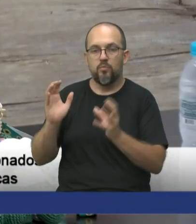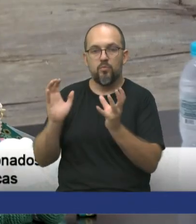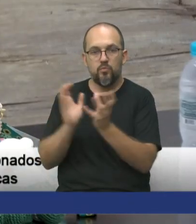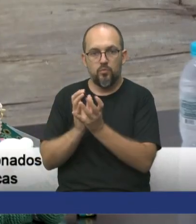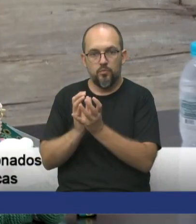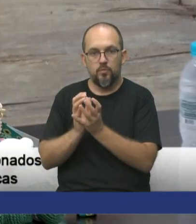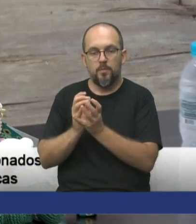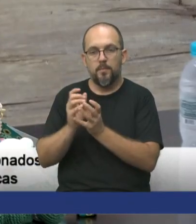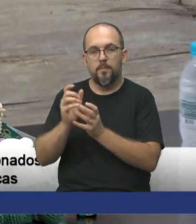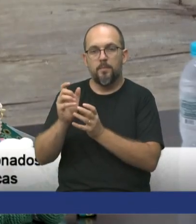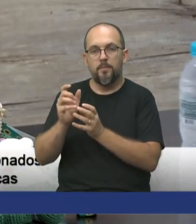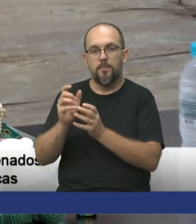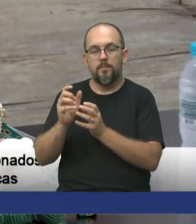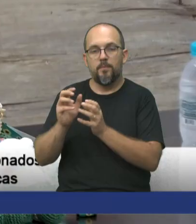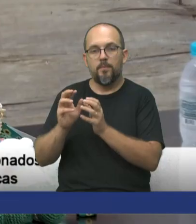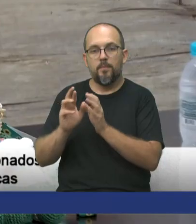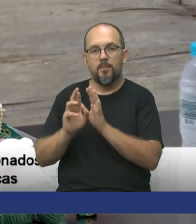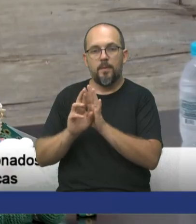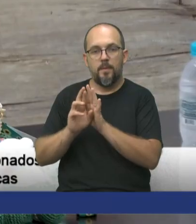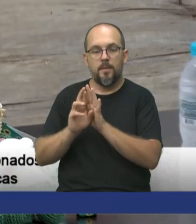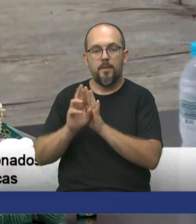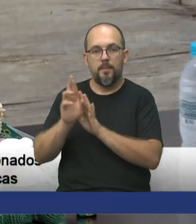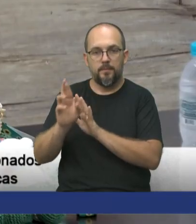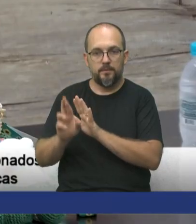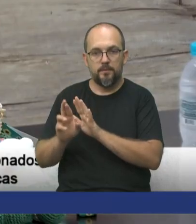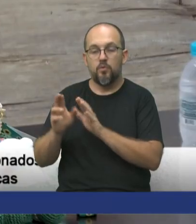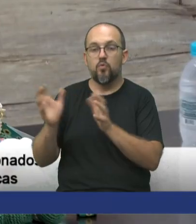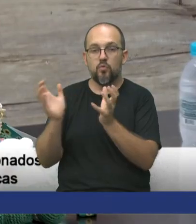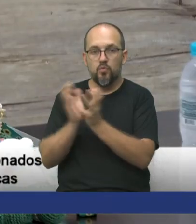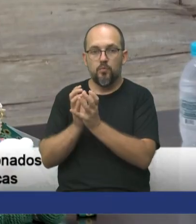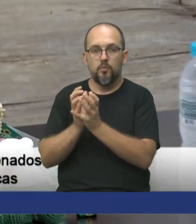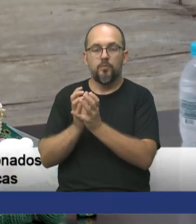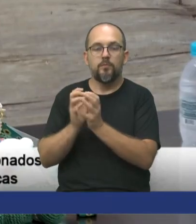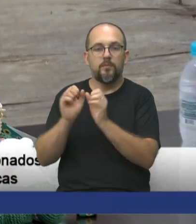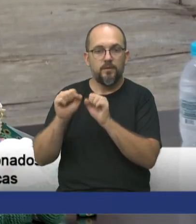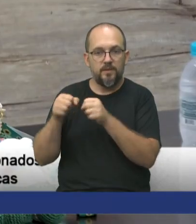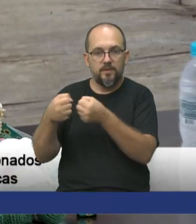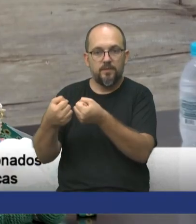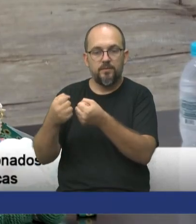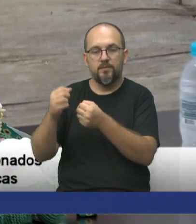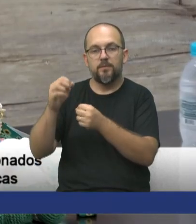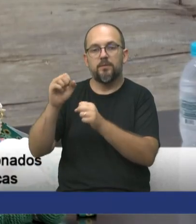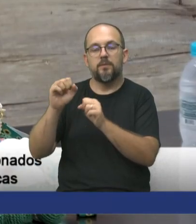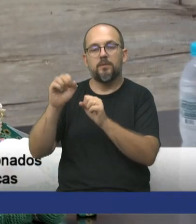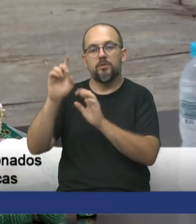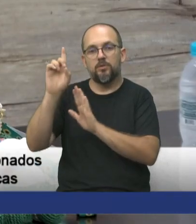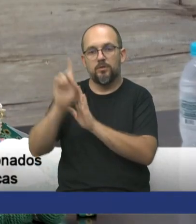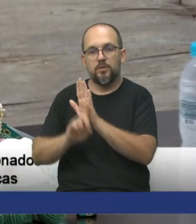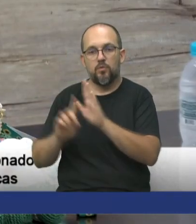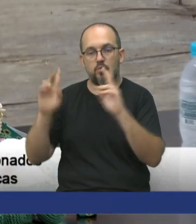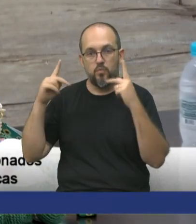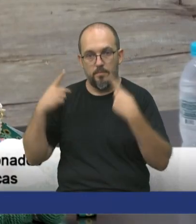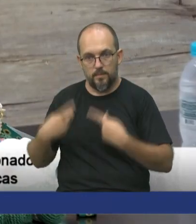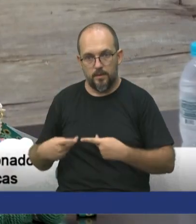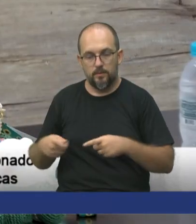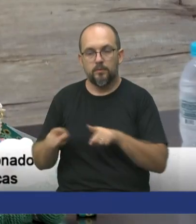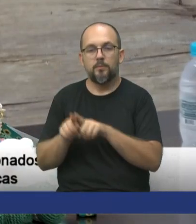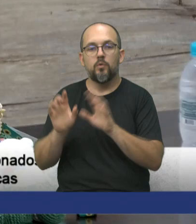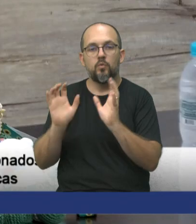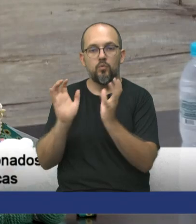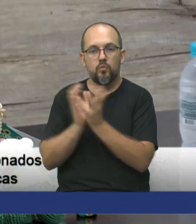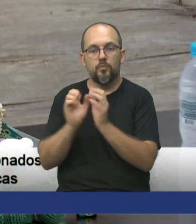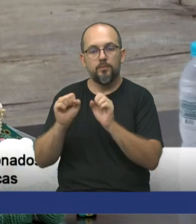de Pessoas Frente Parlamentar em Defesa dos Direitos Humanos, Frente Parlamentar da Pessoa